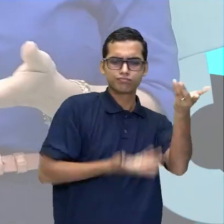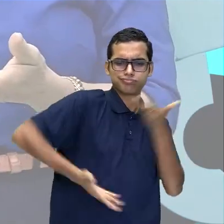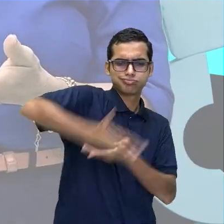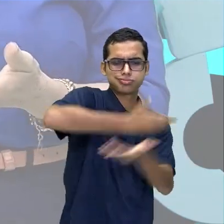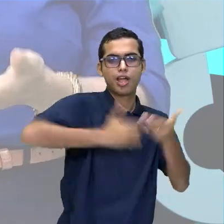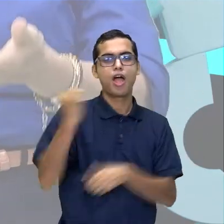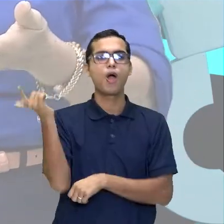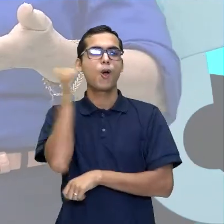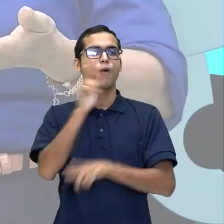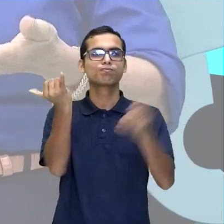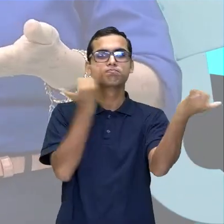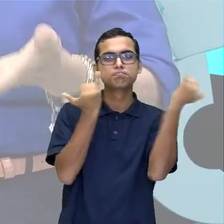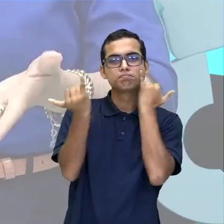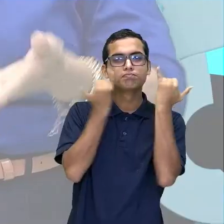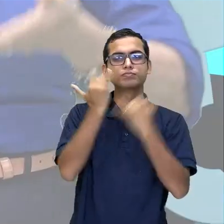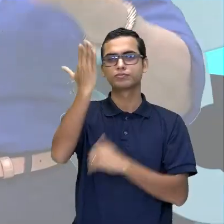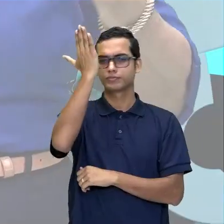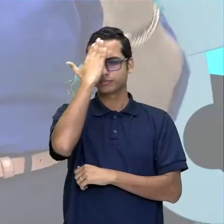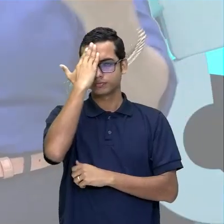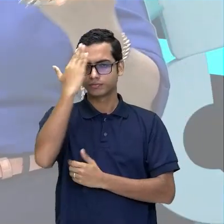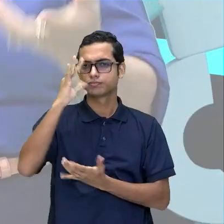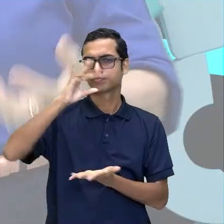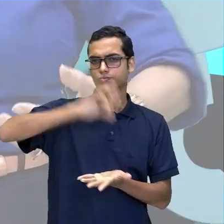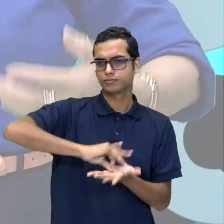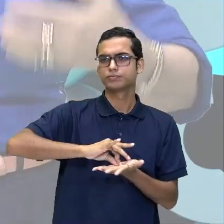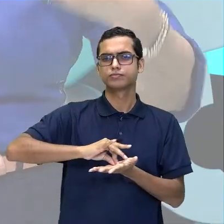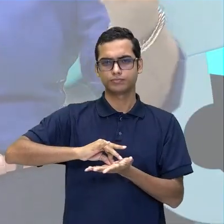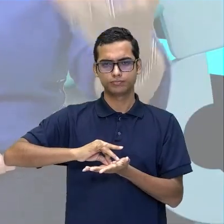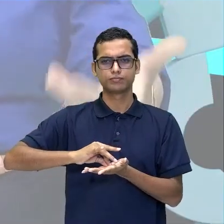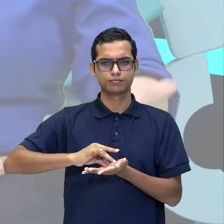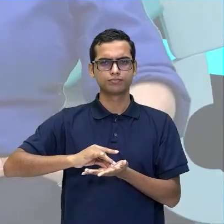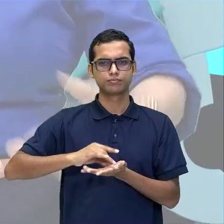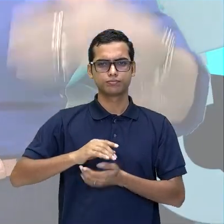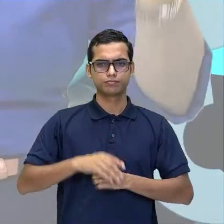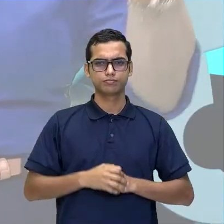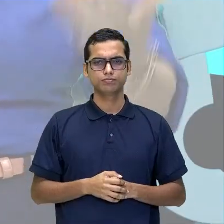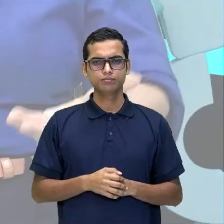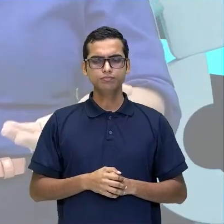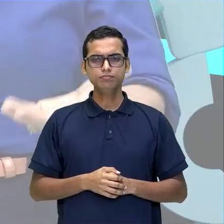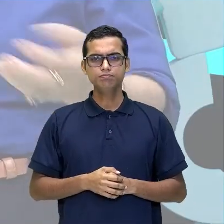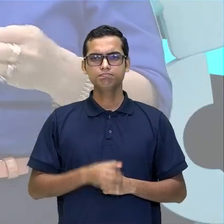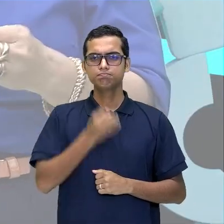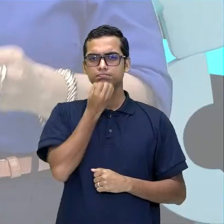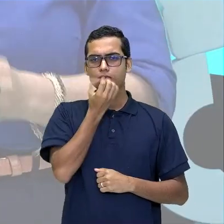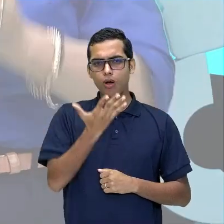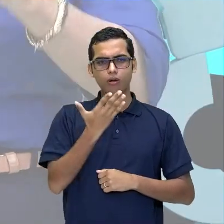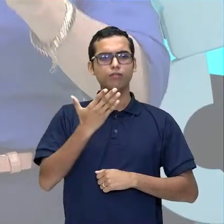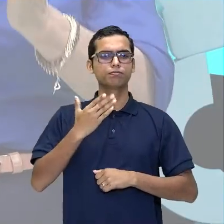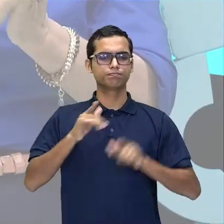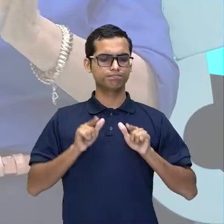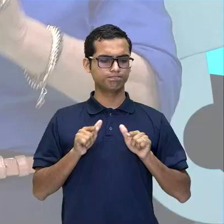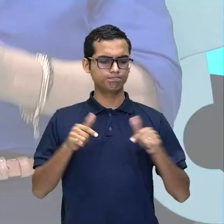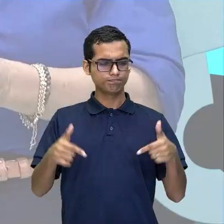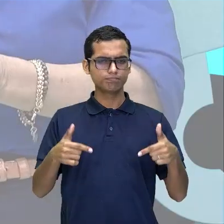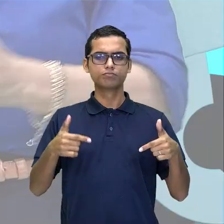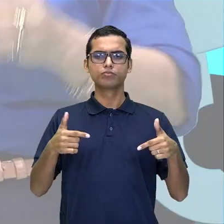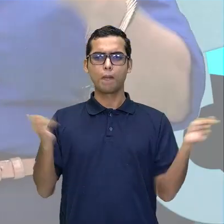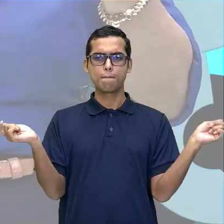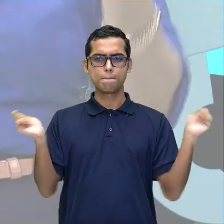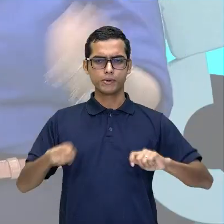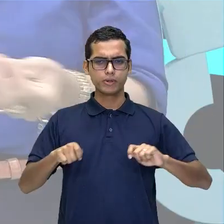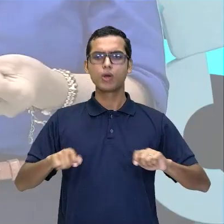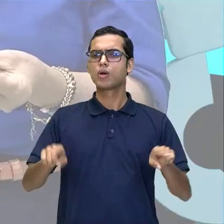as informações deste modo, desta forma bem mais proativa, mais ativa. Isso pode